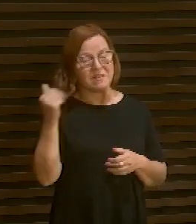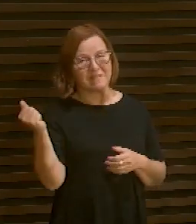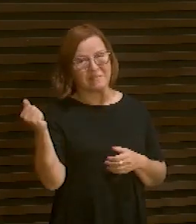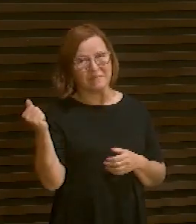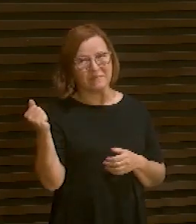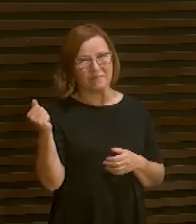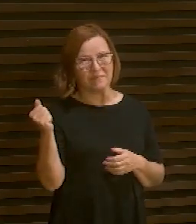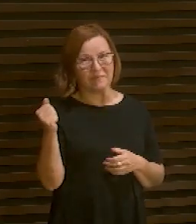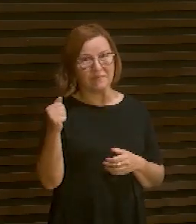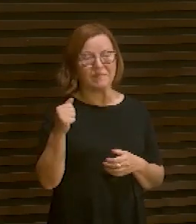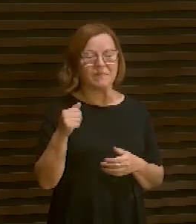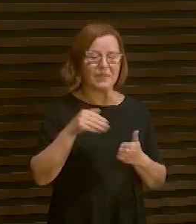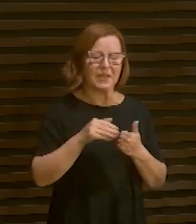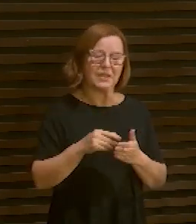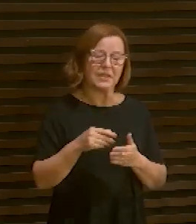posterior tacada.